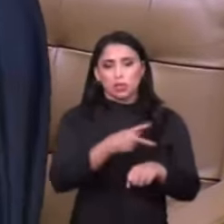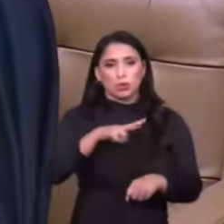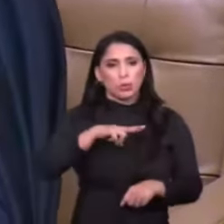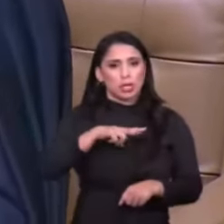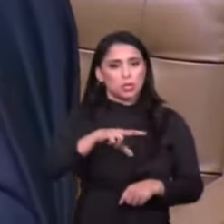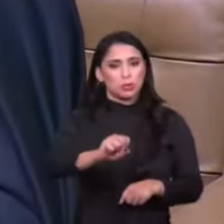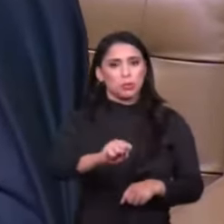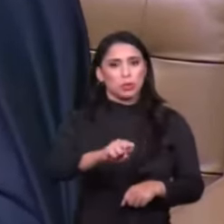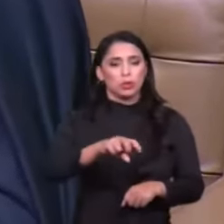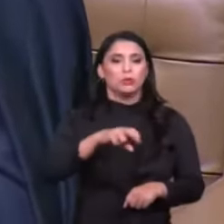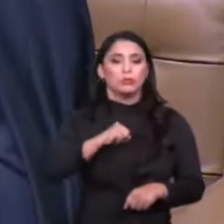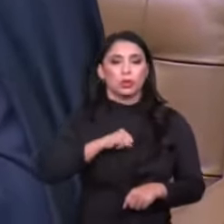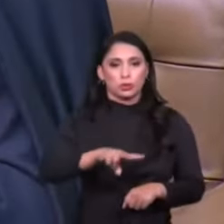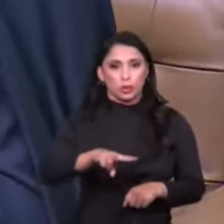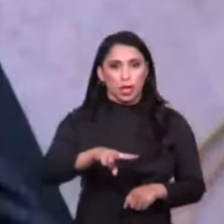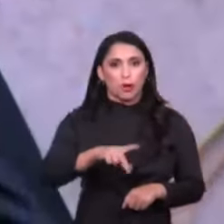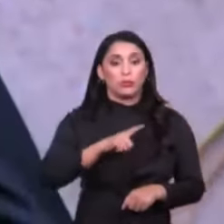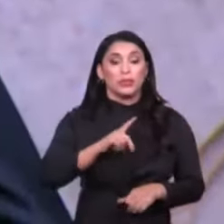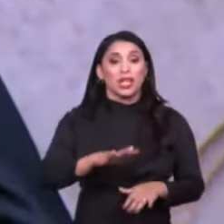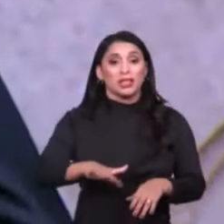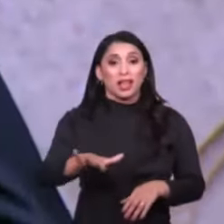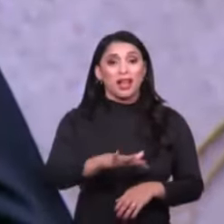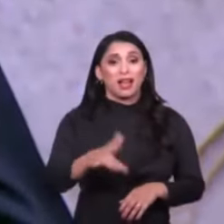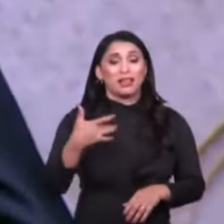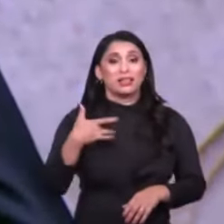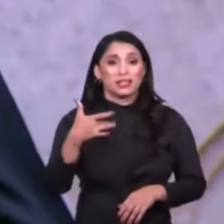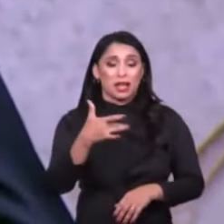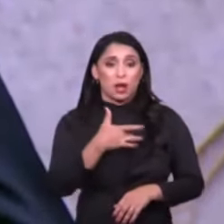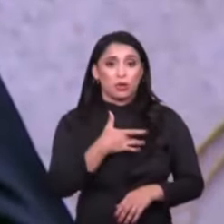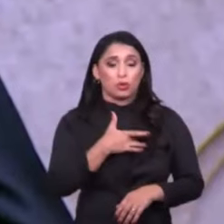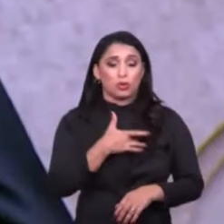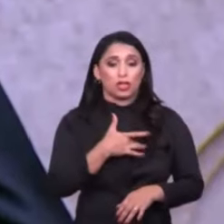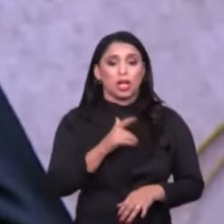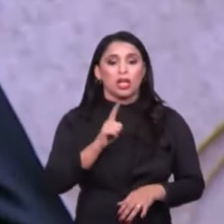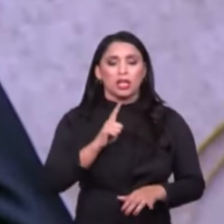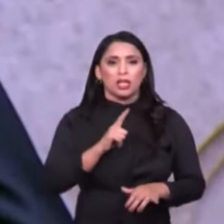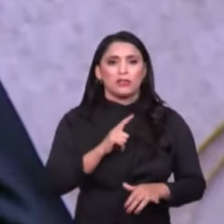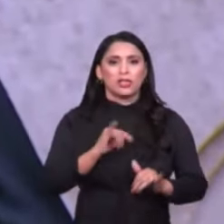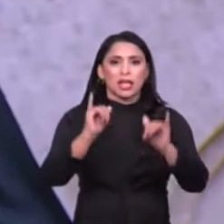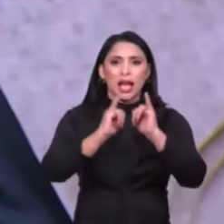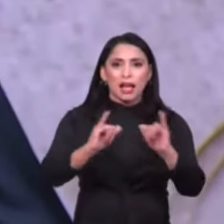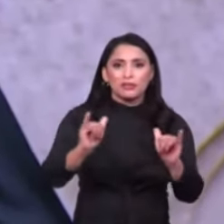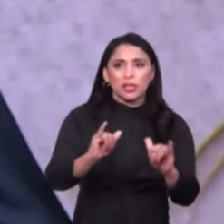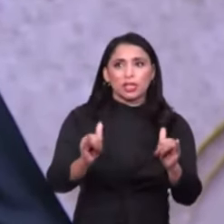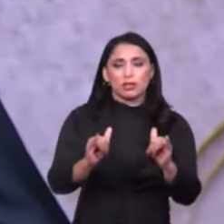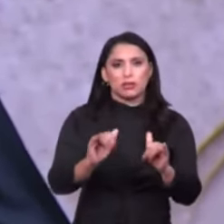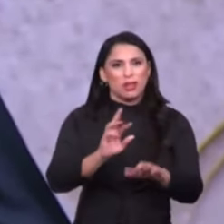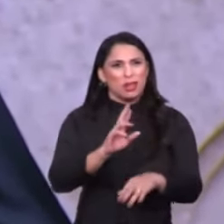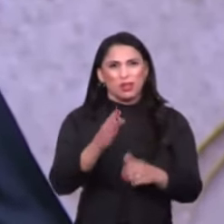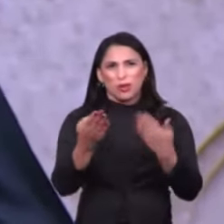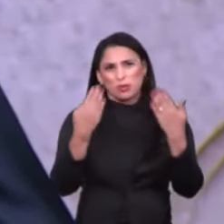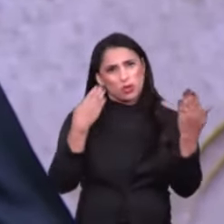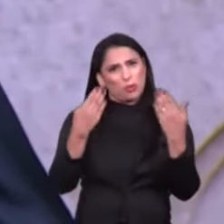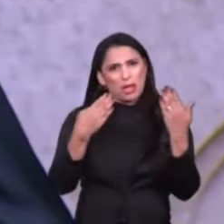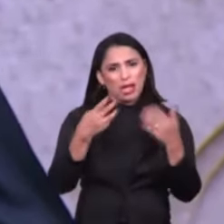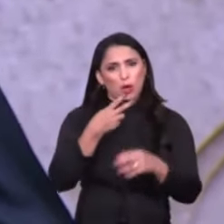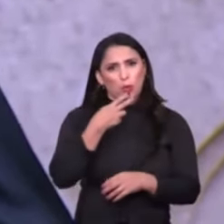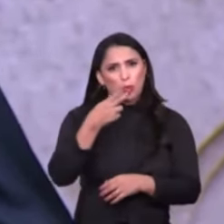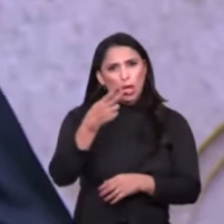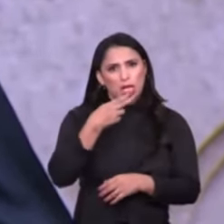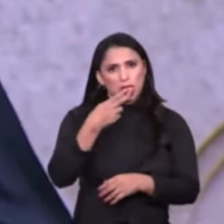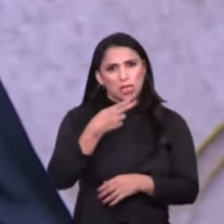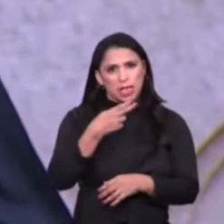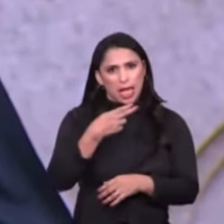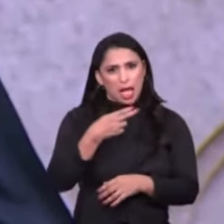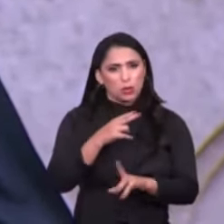da saúde pública. Isso, e fazer campanhas sem uma comparação com o cigarro, porque o cigarro é um produto lícito,